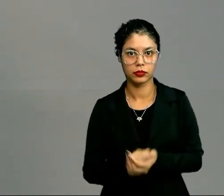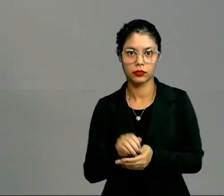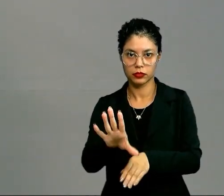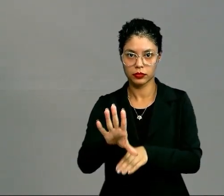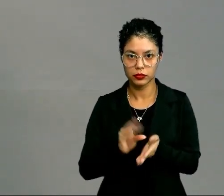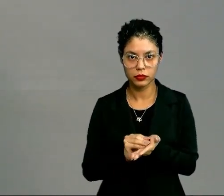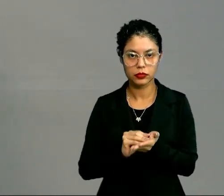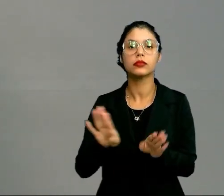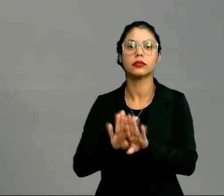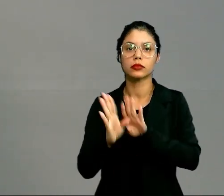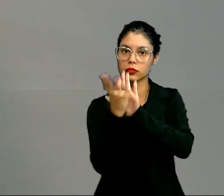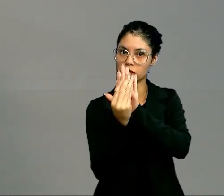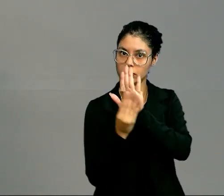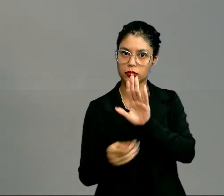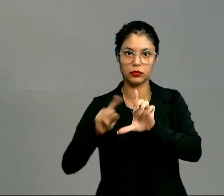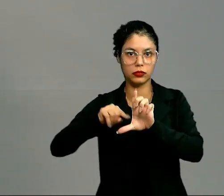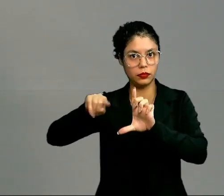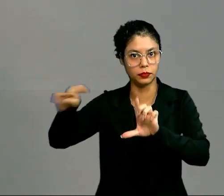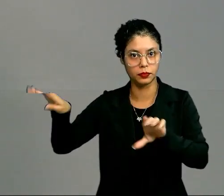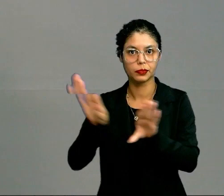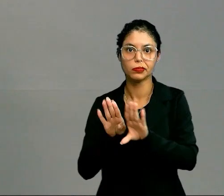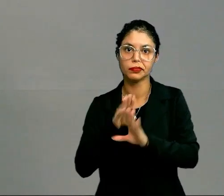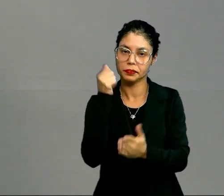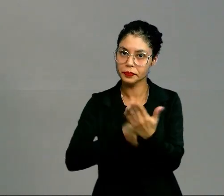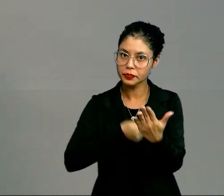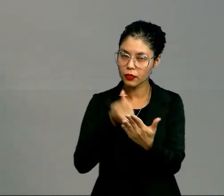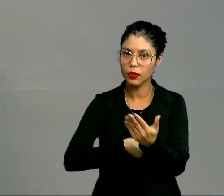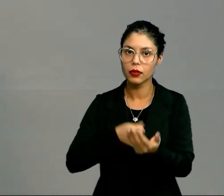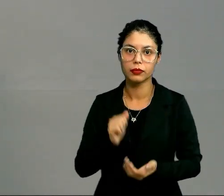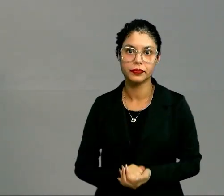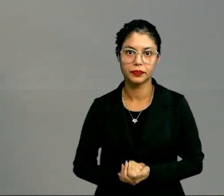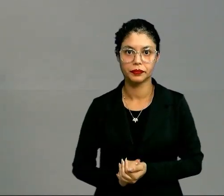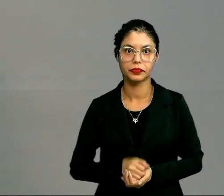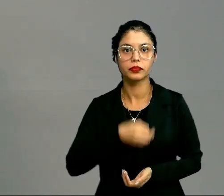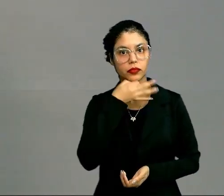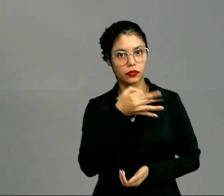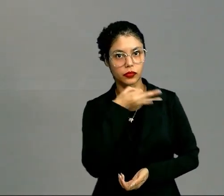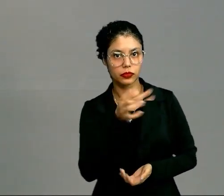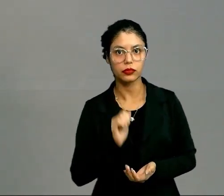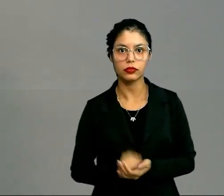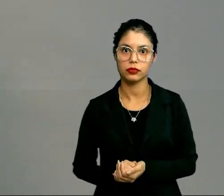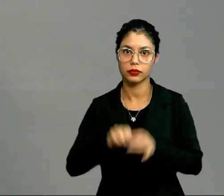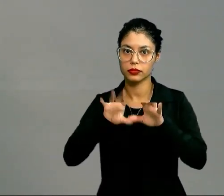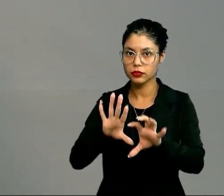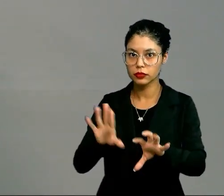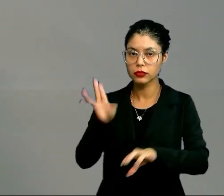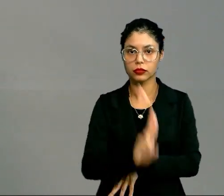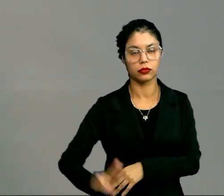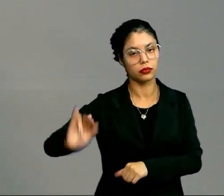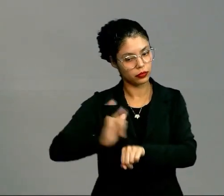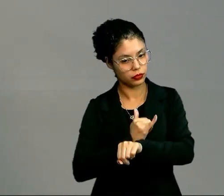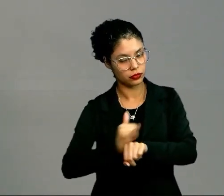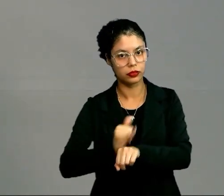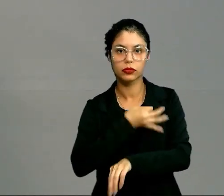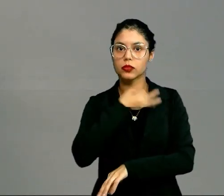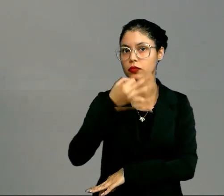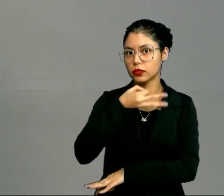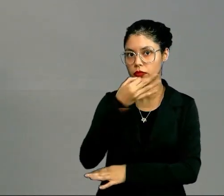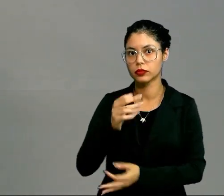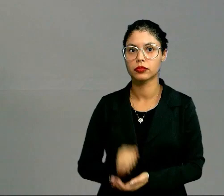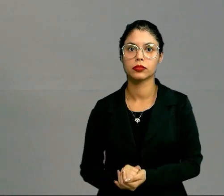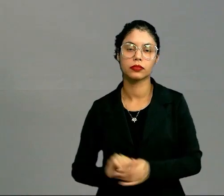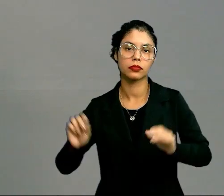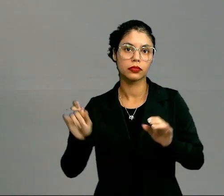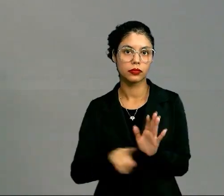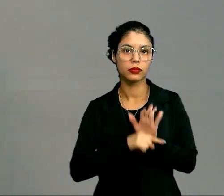coletaram dados estatísticos, e aí eu reforço juntamente com o meu argumento. Essa seria um tipo de estratégia argumentativa